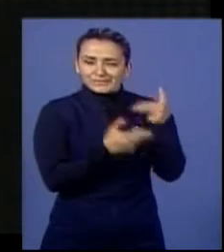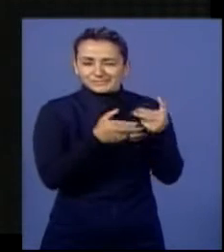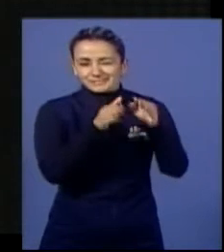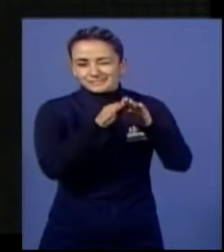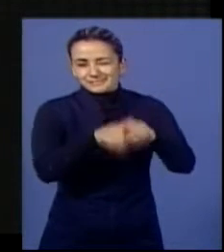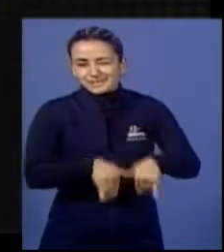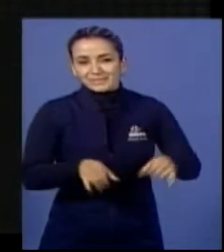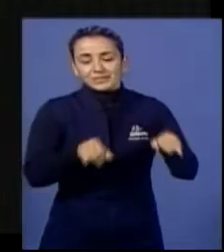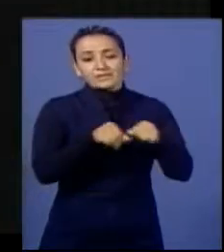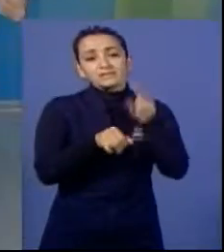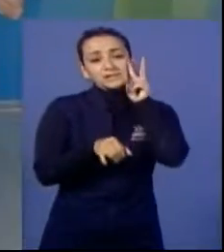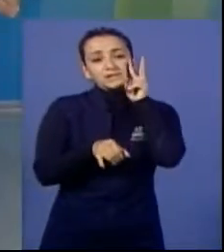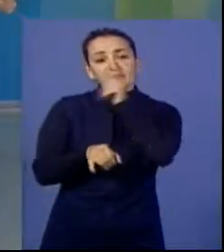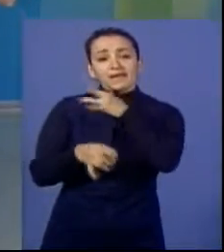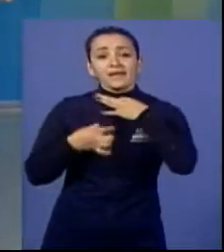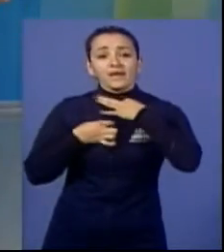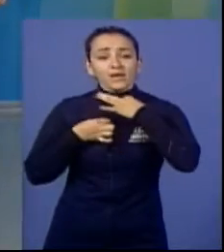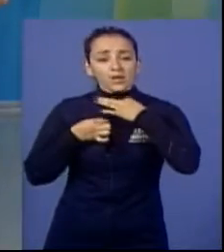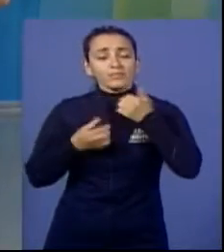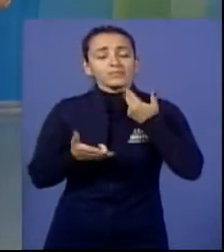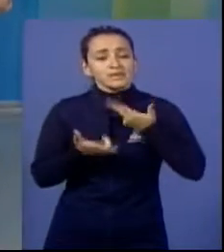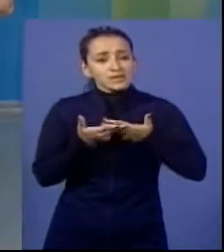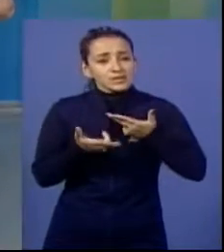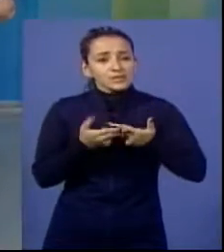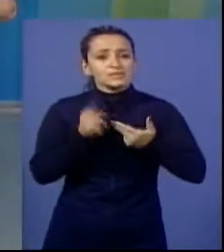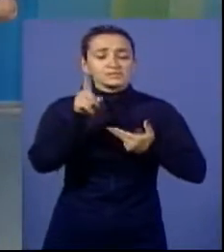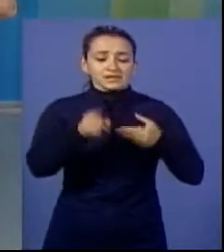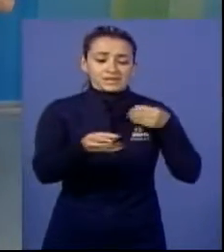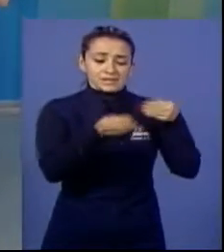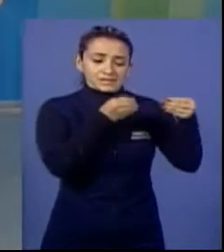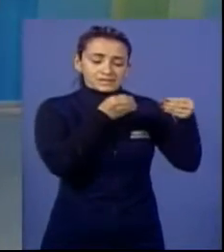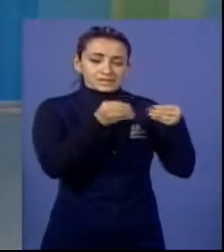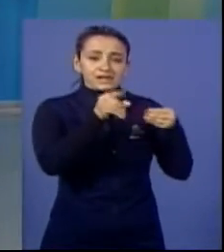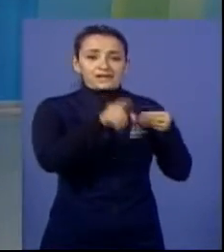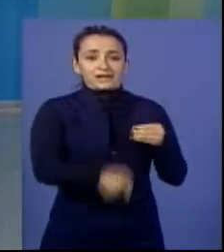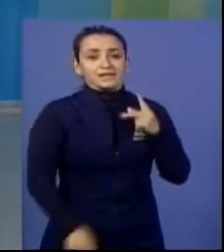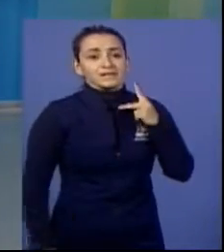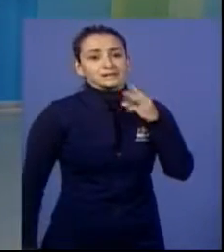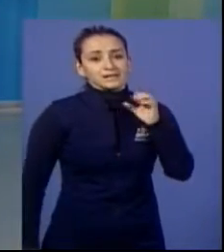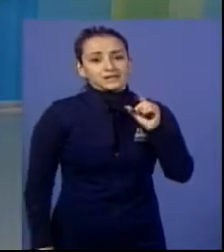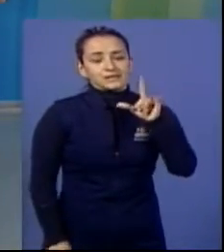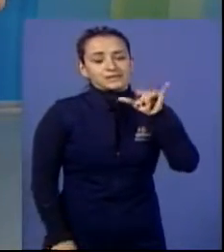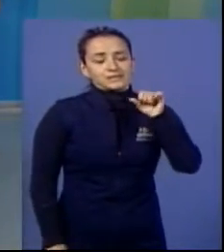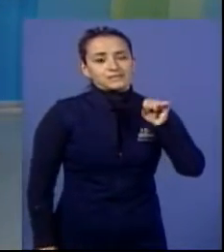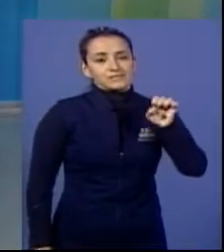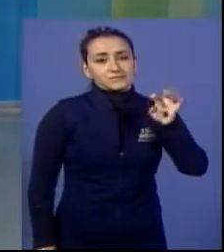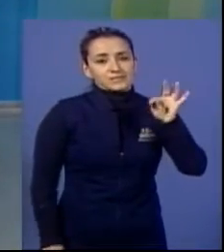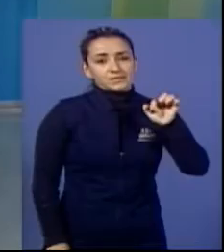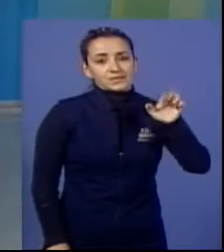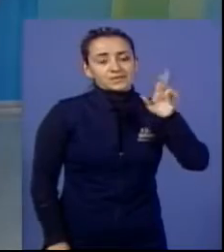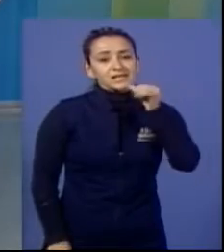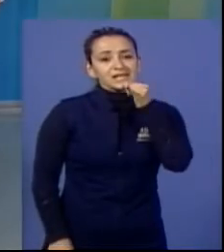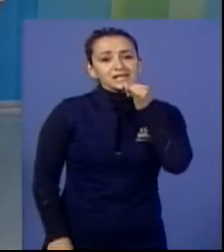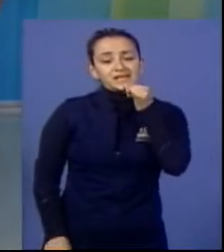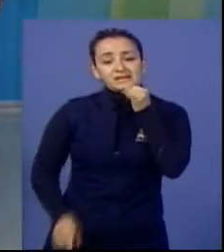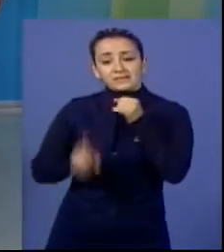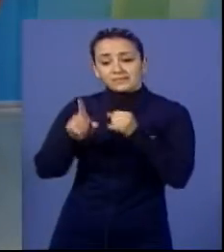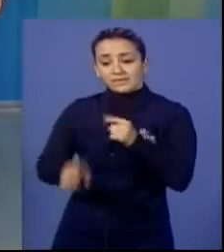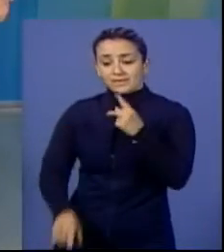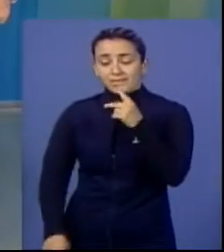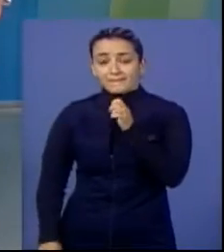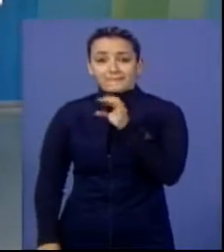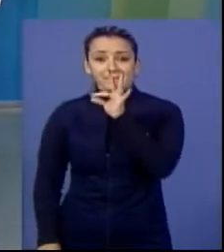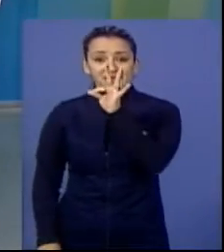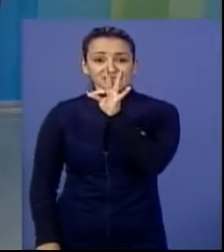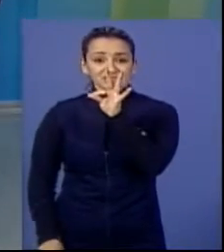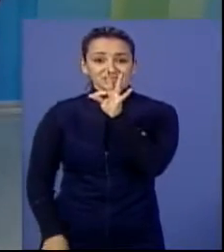Bem de agora. Poliéster, então essa estrutura é de um poliéster, estrutura desse plástico é um poliéster. O PET, por exemplo, esse plástico usado em garrafas descartáveis, é um poliéster.